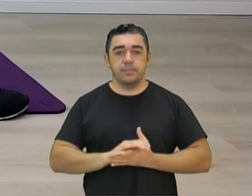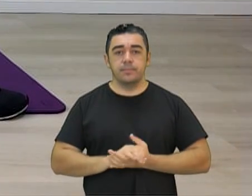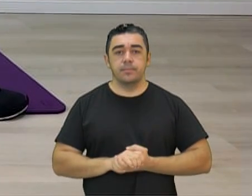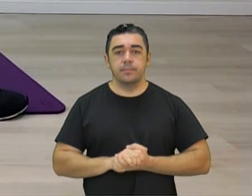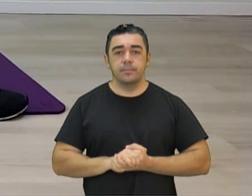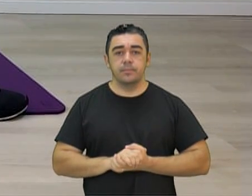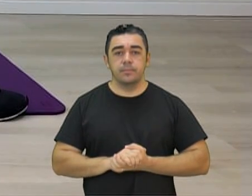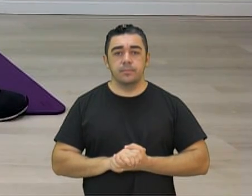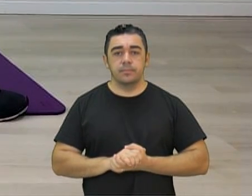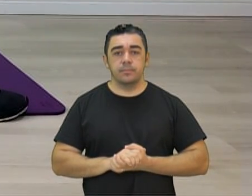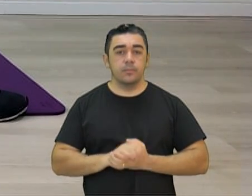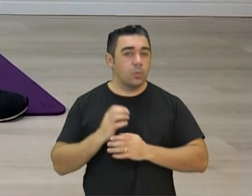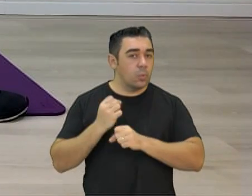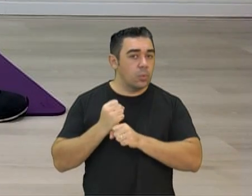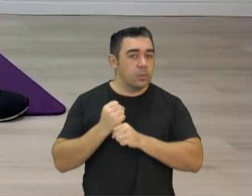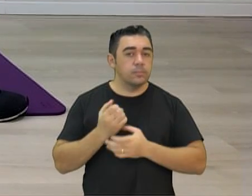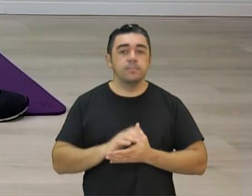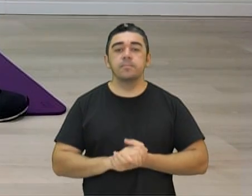Contagem.